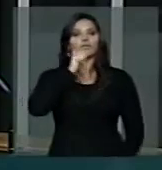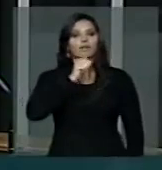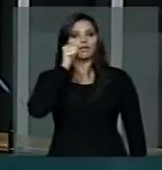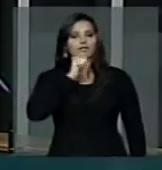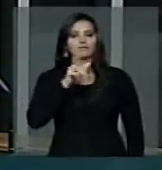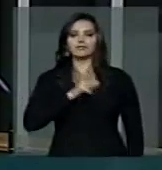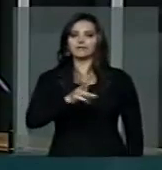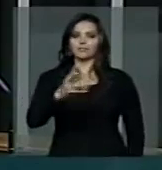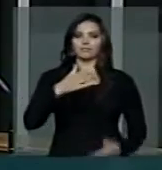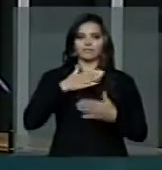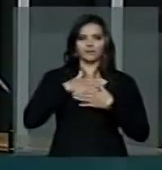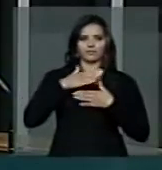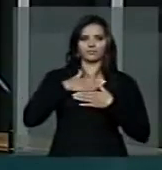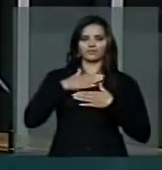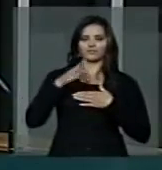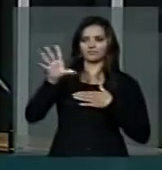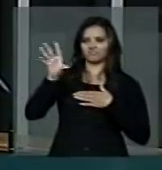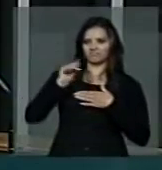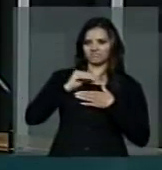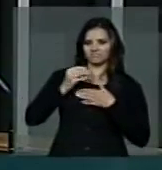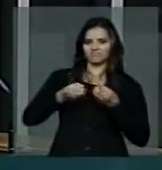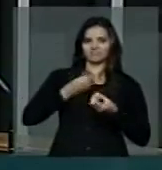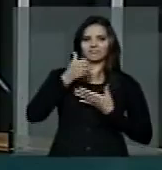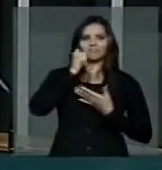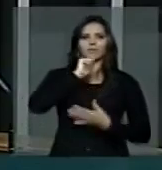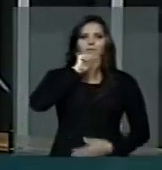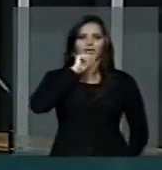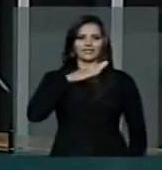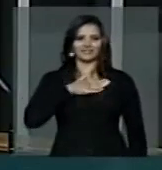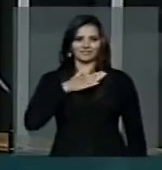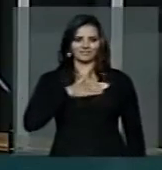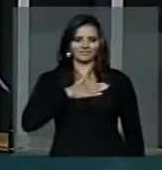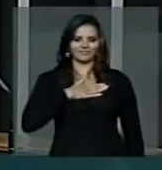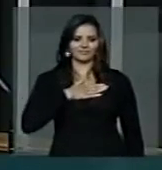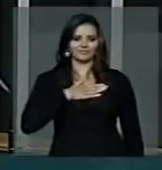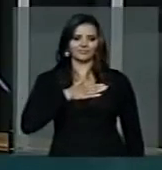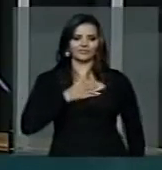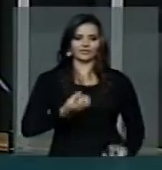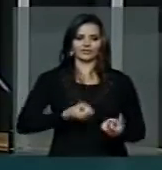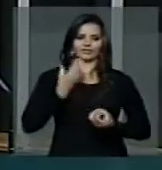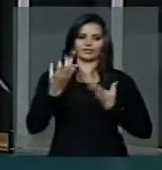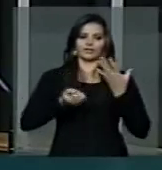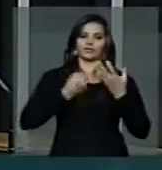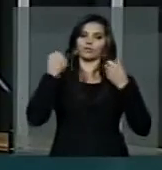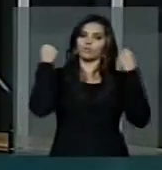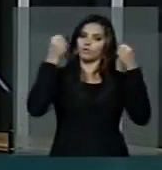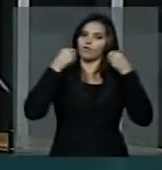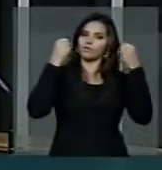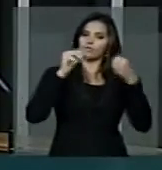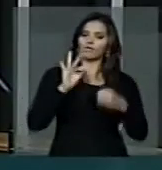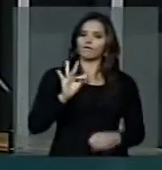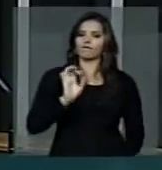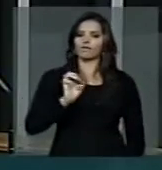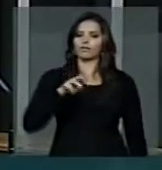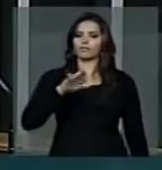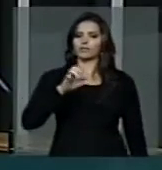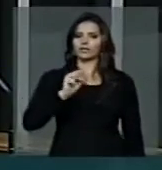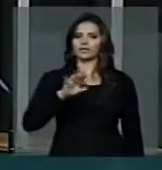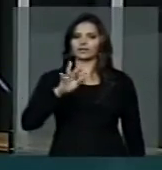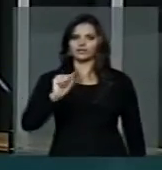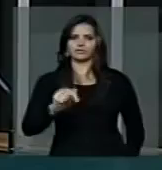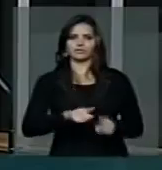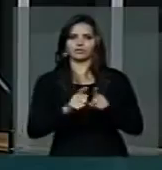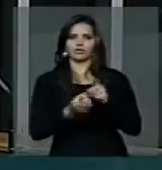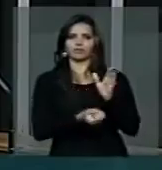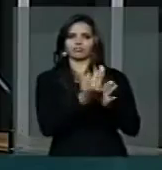sempre foram para mim uma inspiração, a começar pela minha mãe. Assim como os movimentos feministas inspiraram os